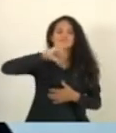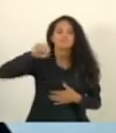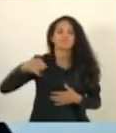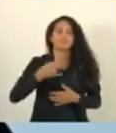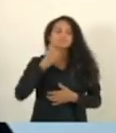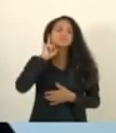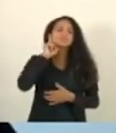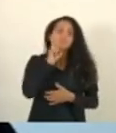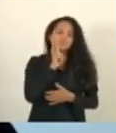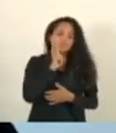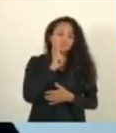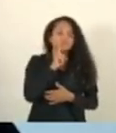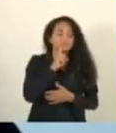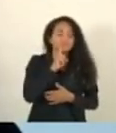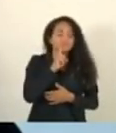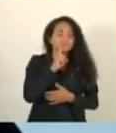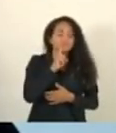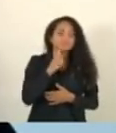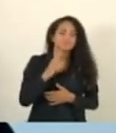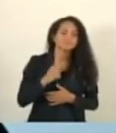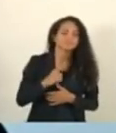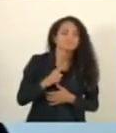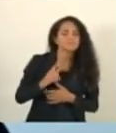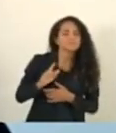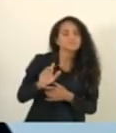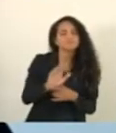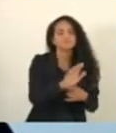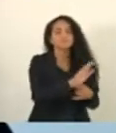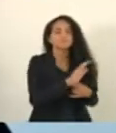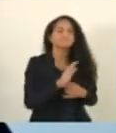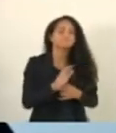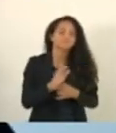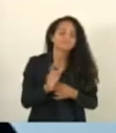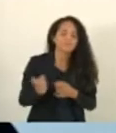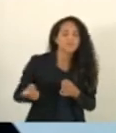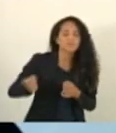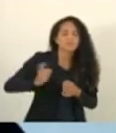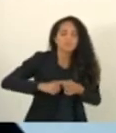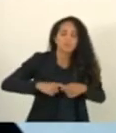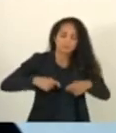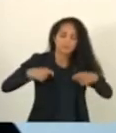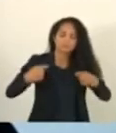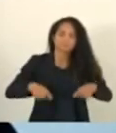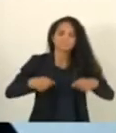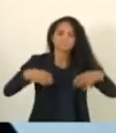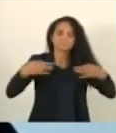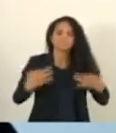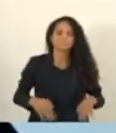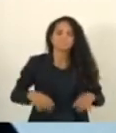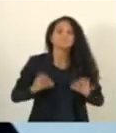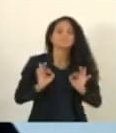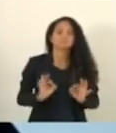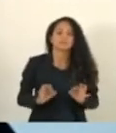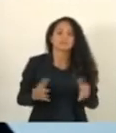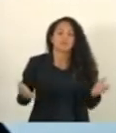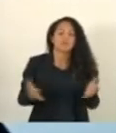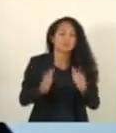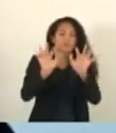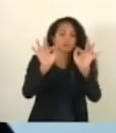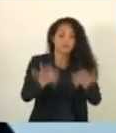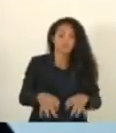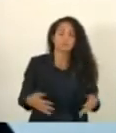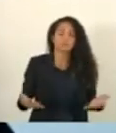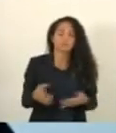América, fazendo com que Jardim América volte a ser esse bairro pujante. E aqui para finalizar mesmo,